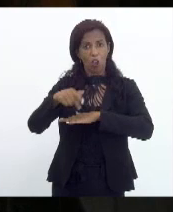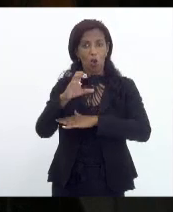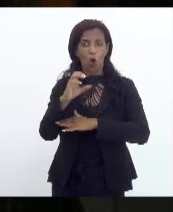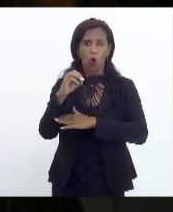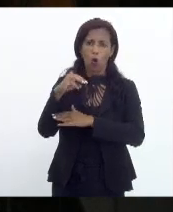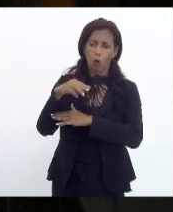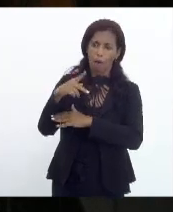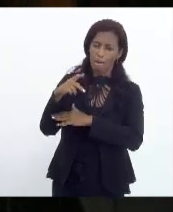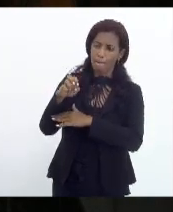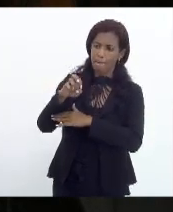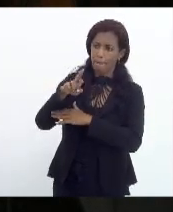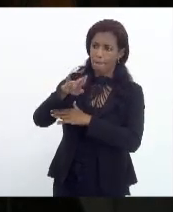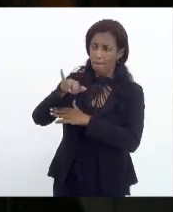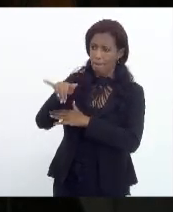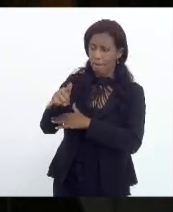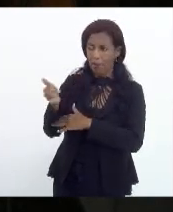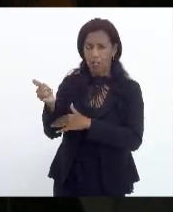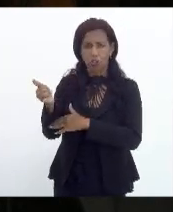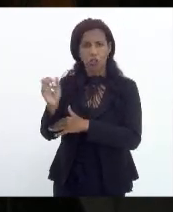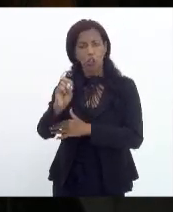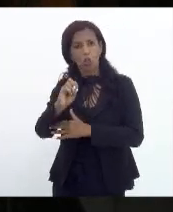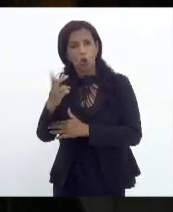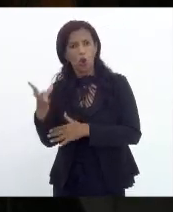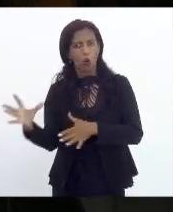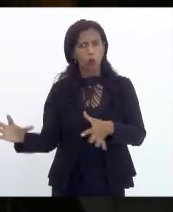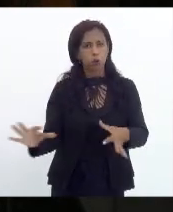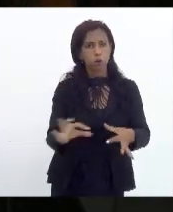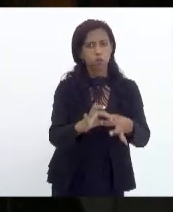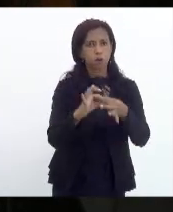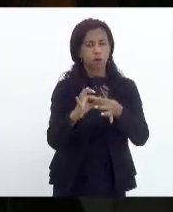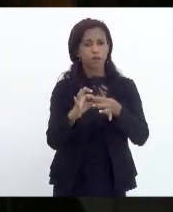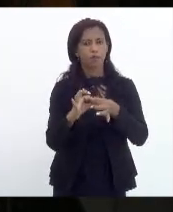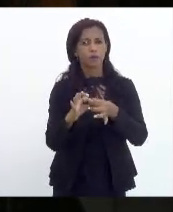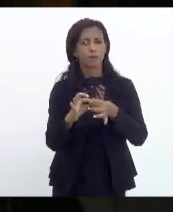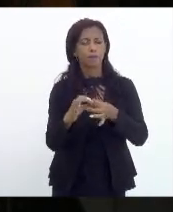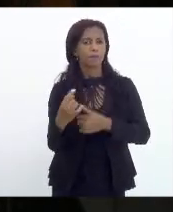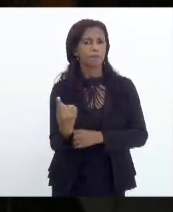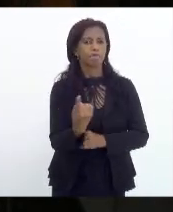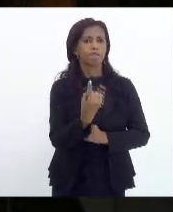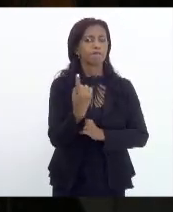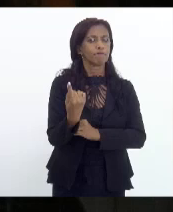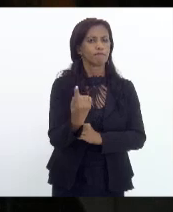Comperj ou estiveram ligados única e exclusivamente